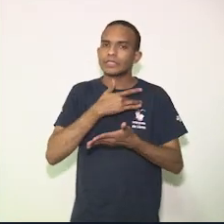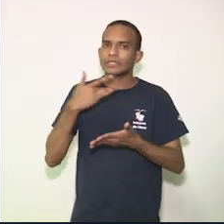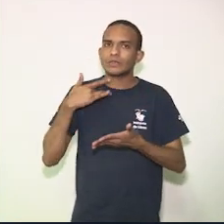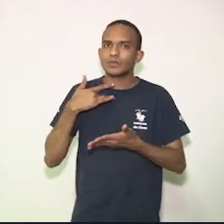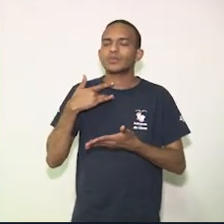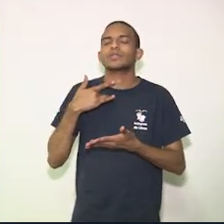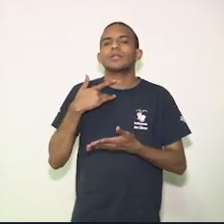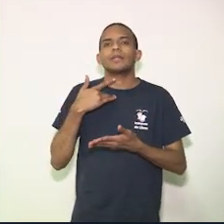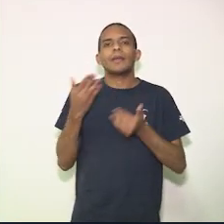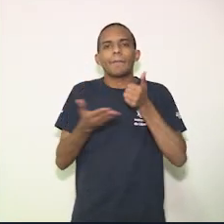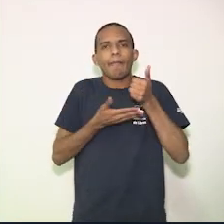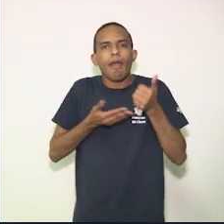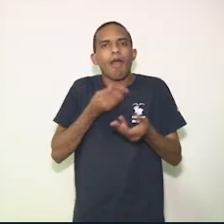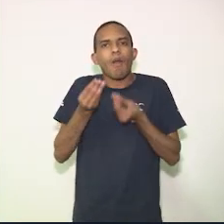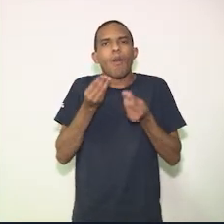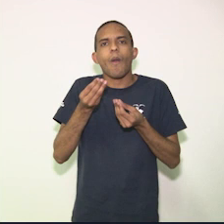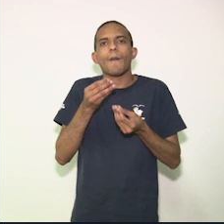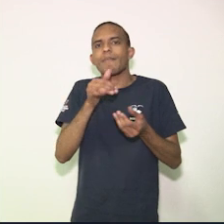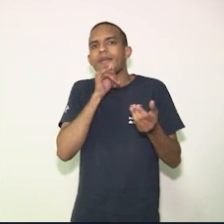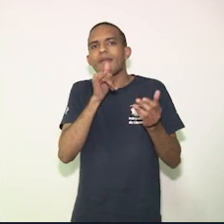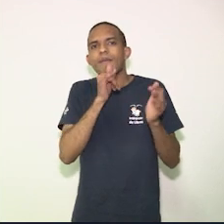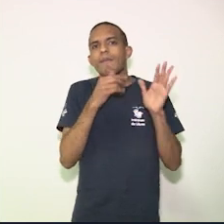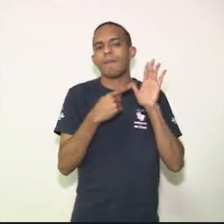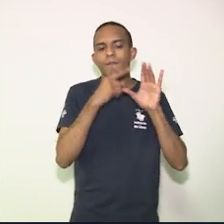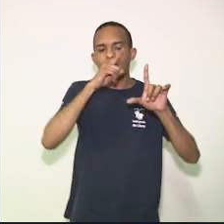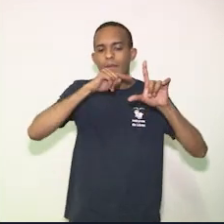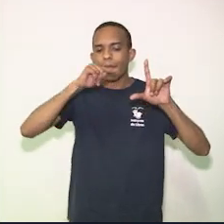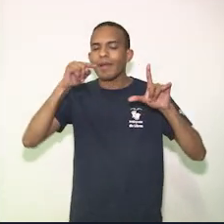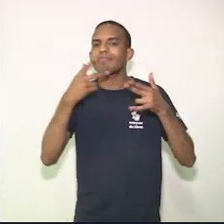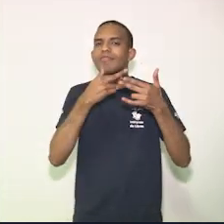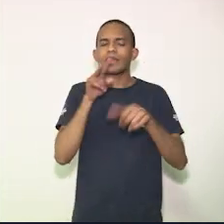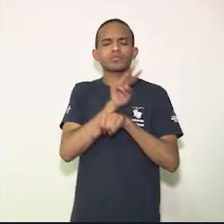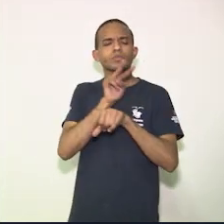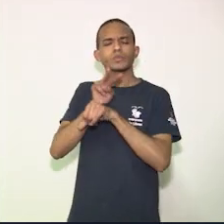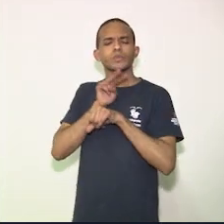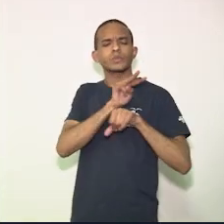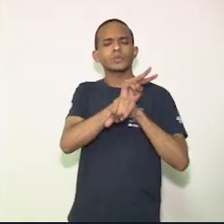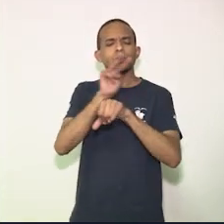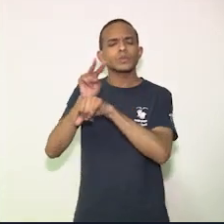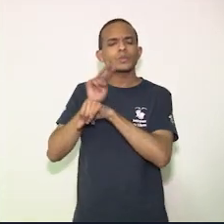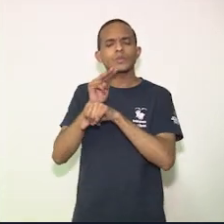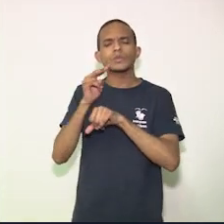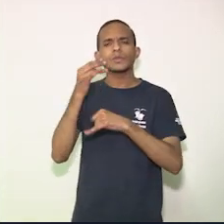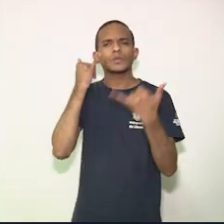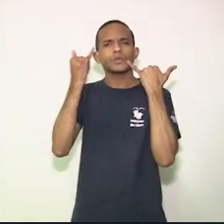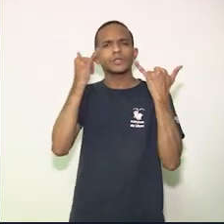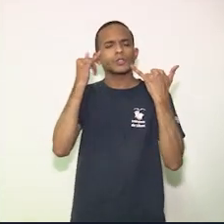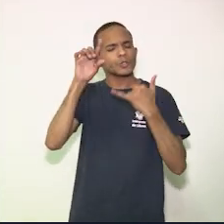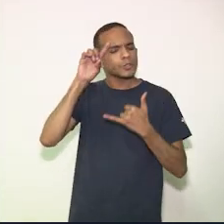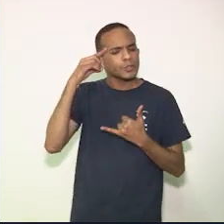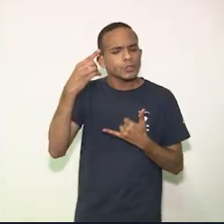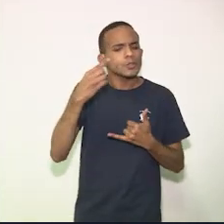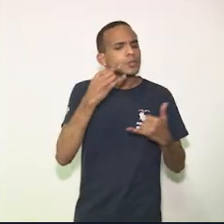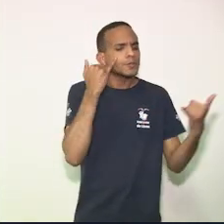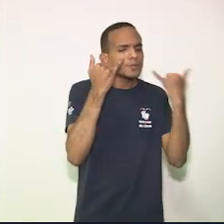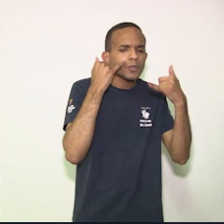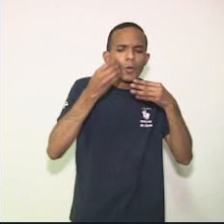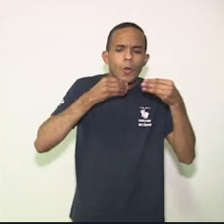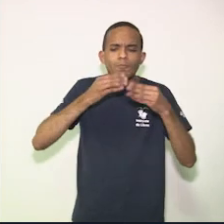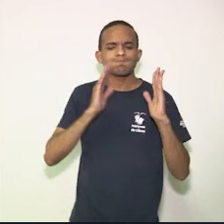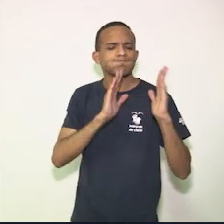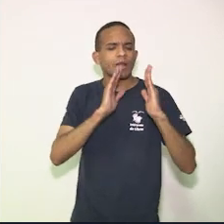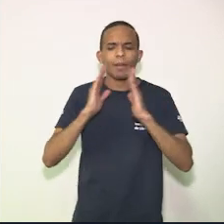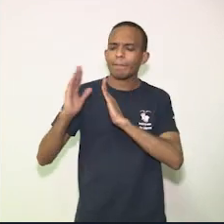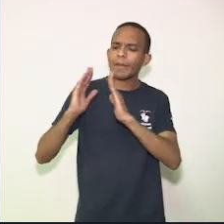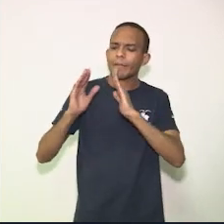Saúde, baseada em marcos e evidências, realizou um monitoramento diário de dados ao longo das etapas de